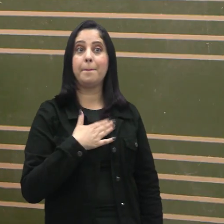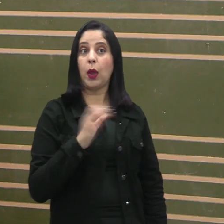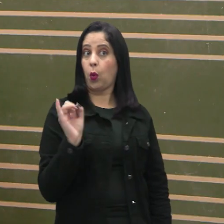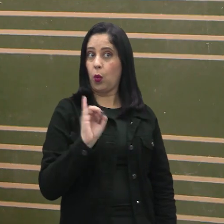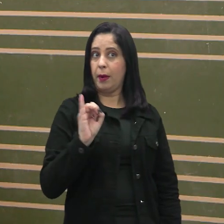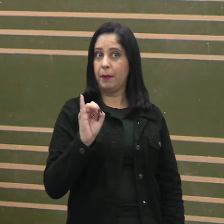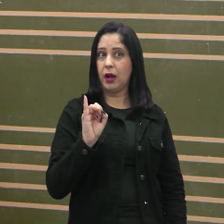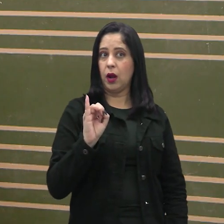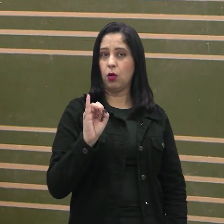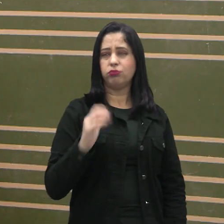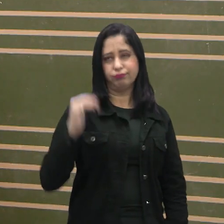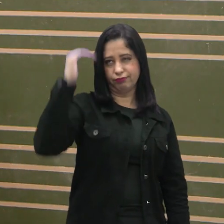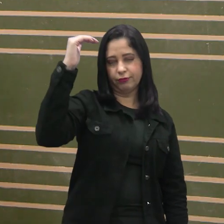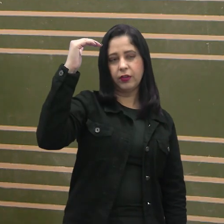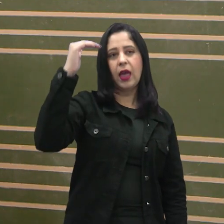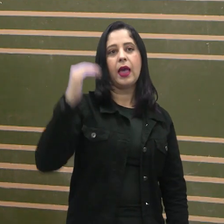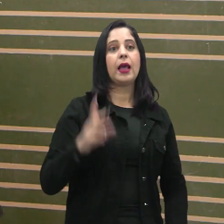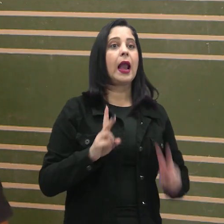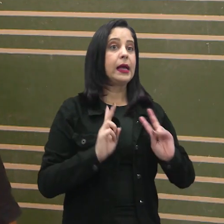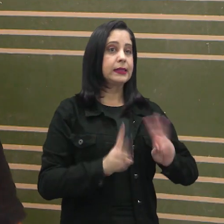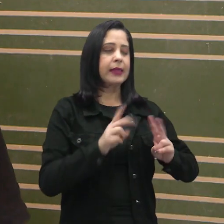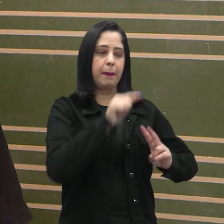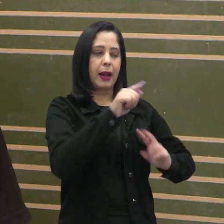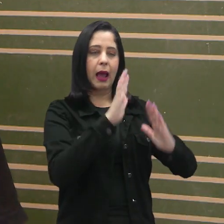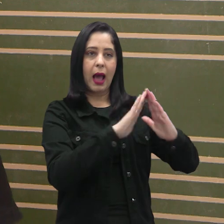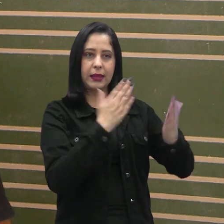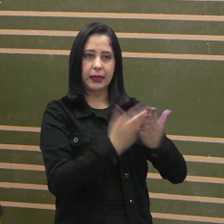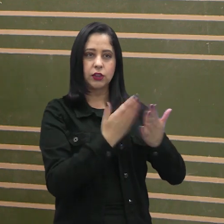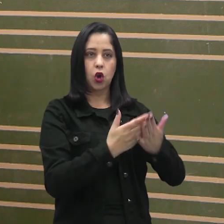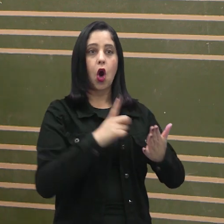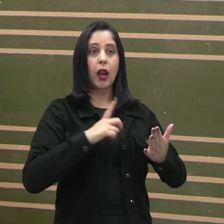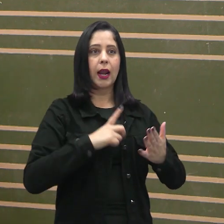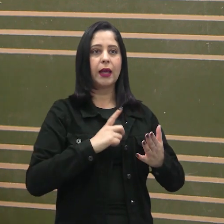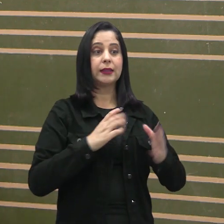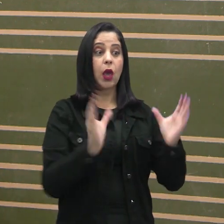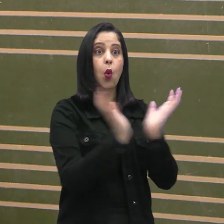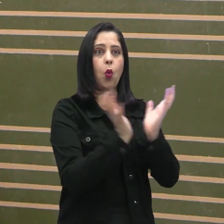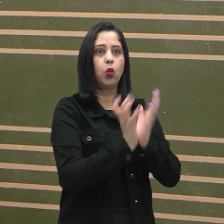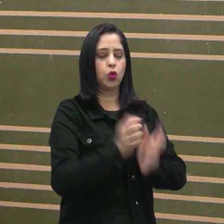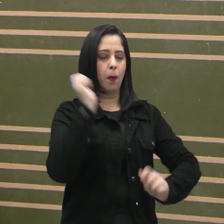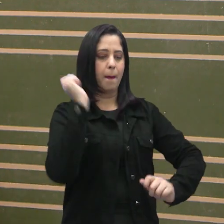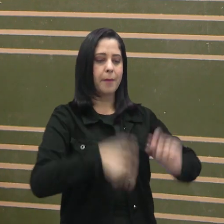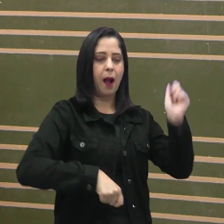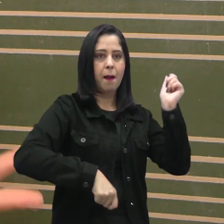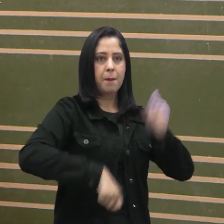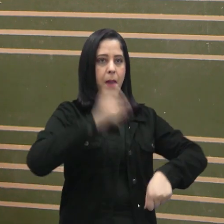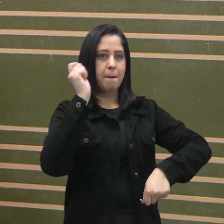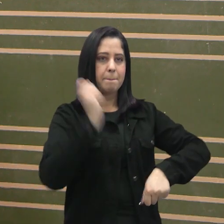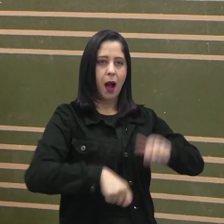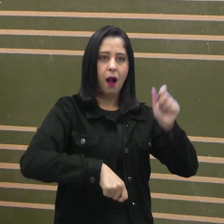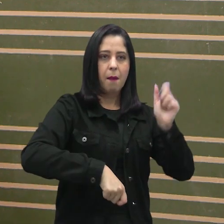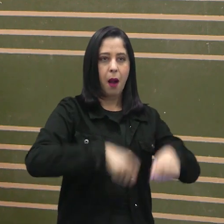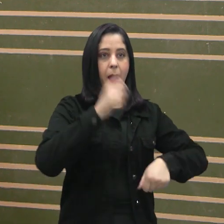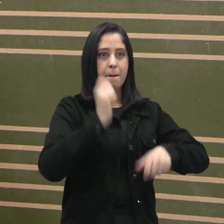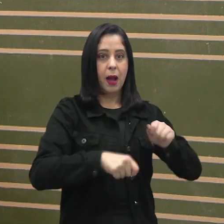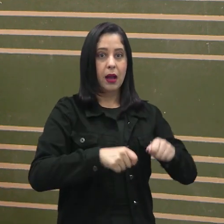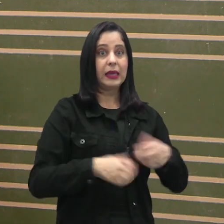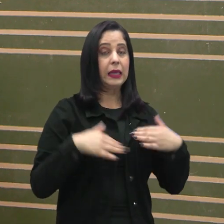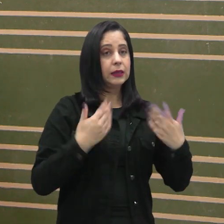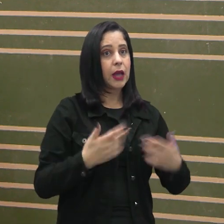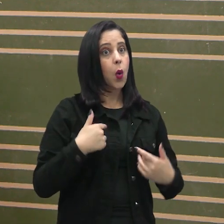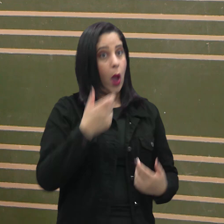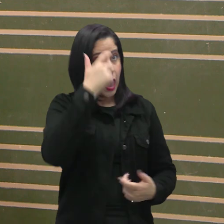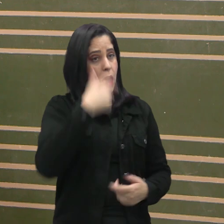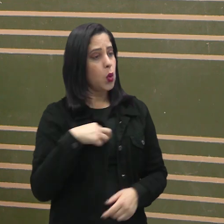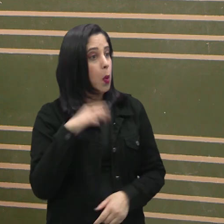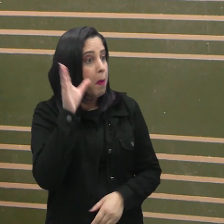irmão mais velho que ele frequentava a fanfarra da escola na cidade onde eu nasci, Ubatuba, e ele sempre levava alguns instrumentos para casa, então desde